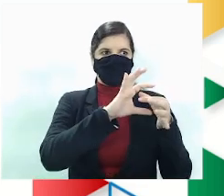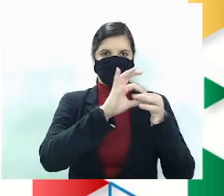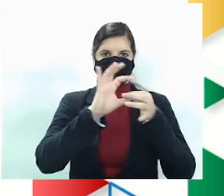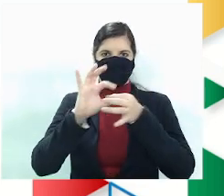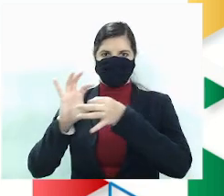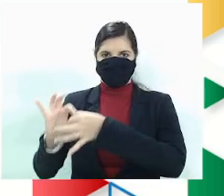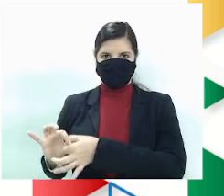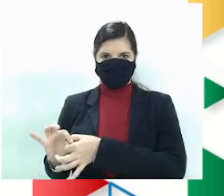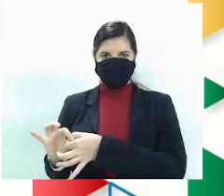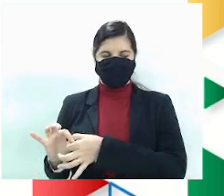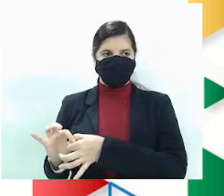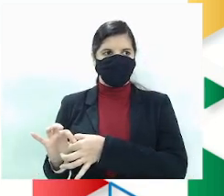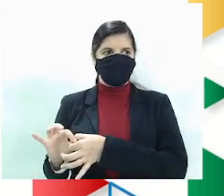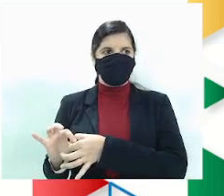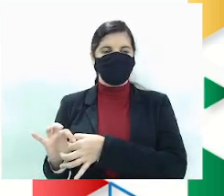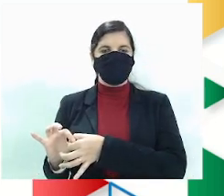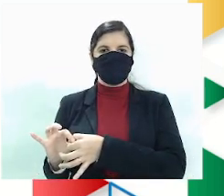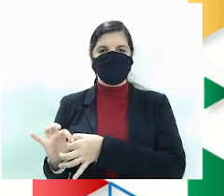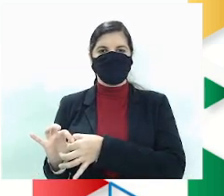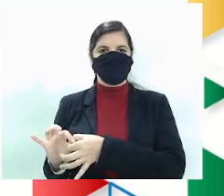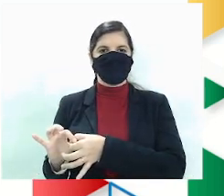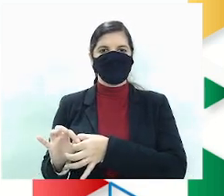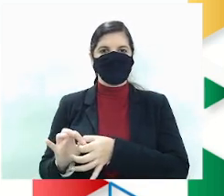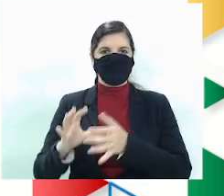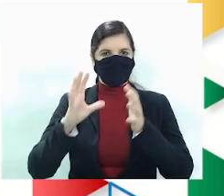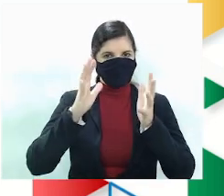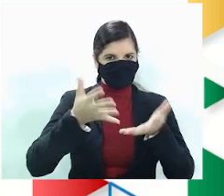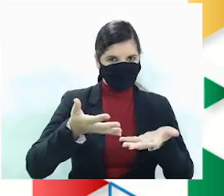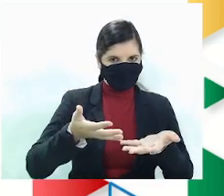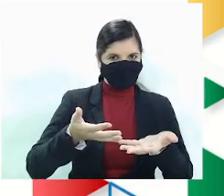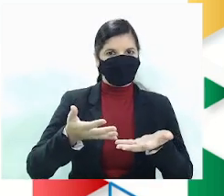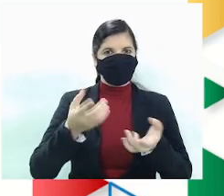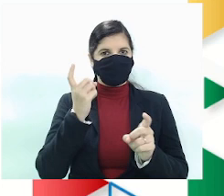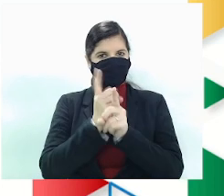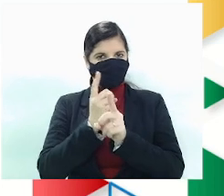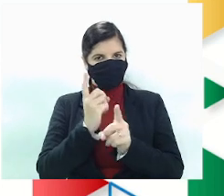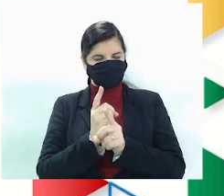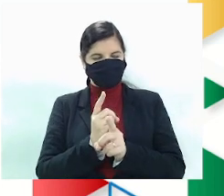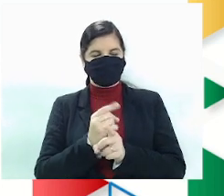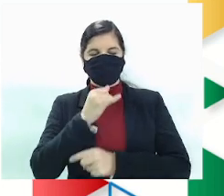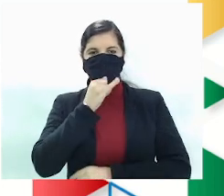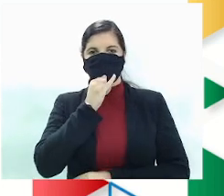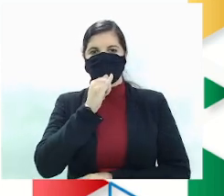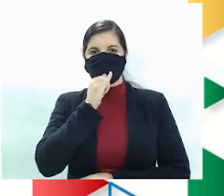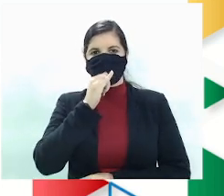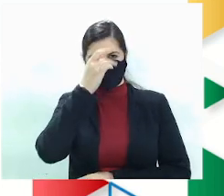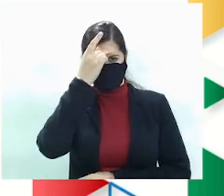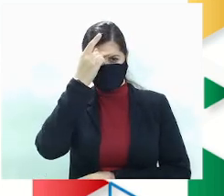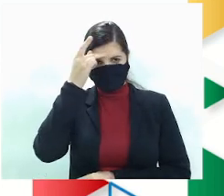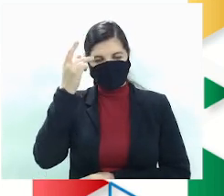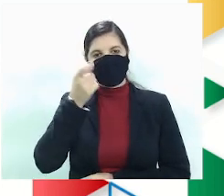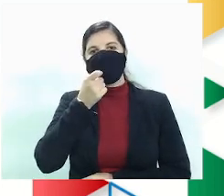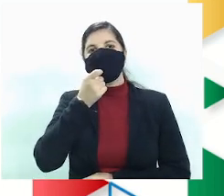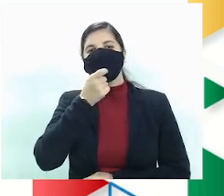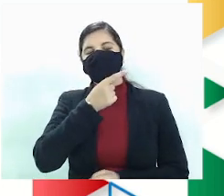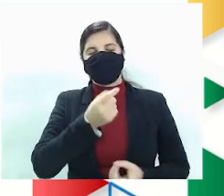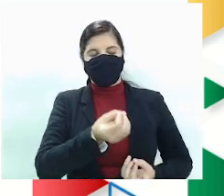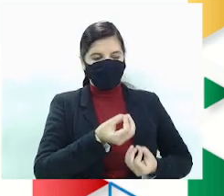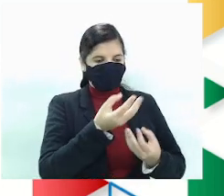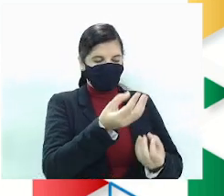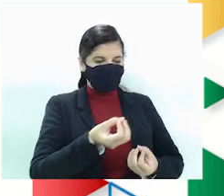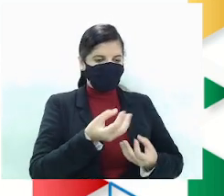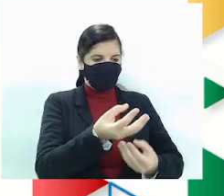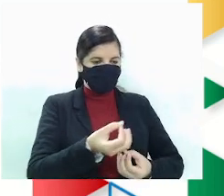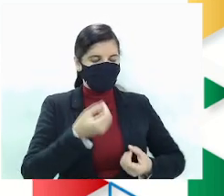contexto. Então, veja bem, vocês já se depararam com a situação de que alguém conta uma piada para você